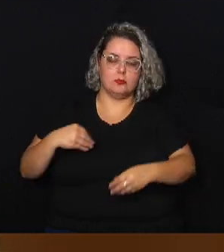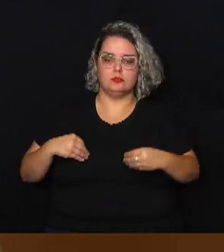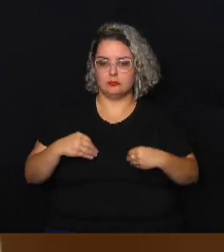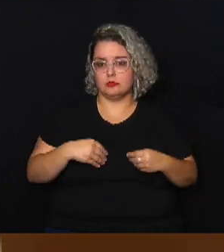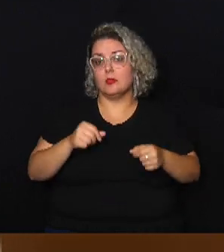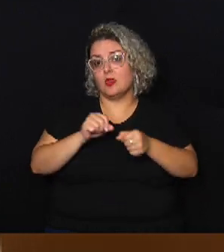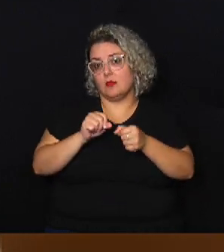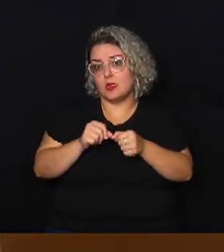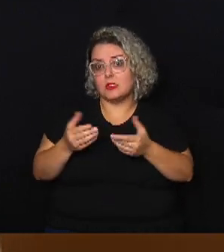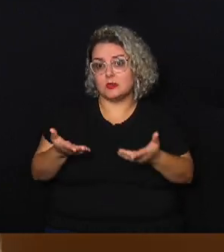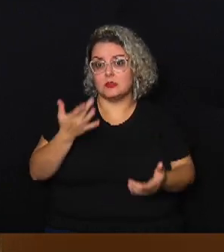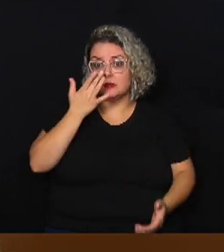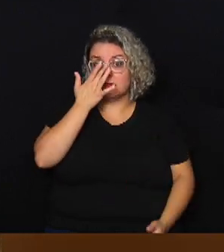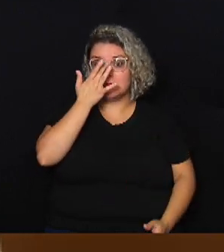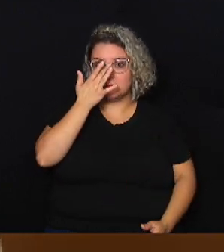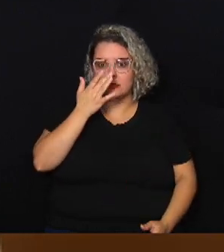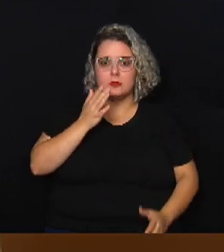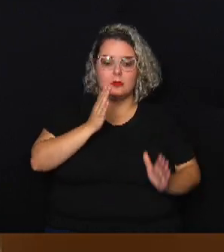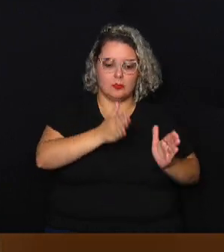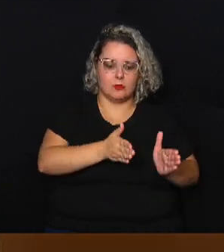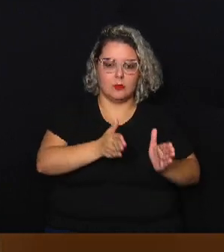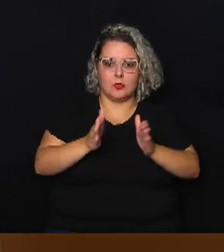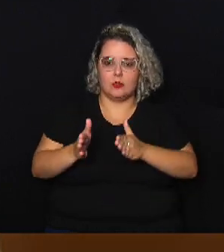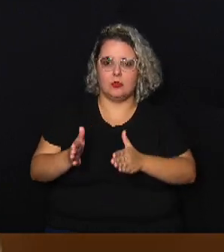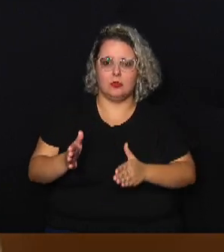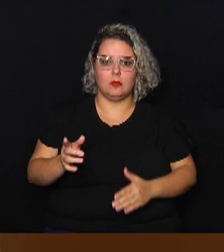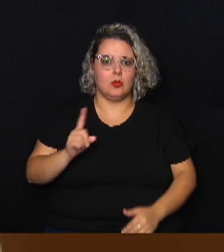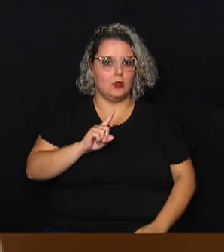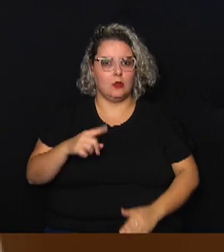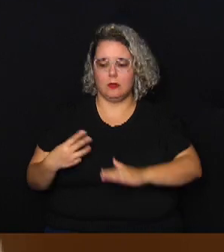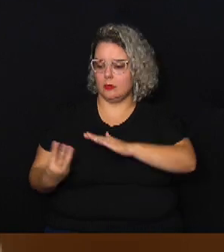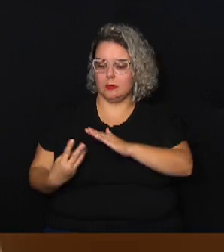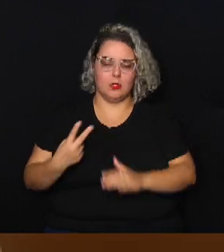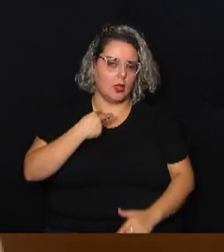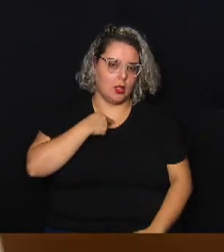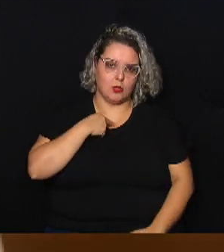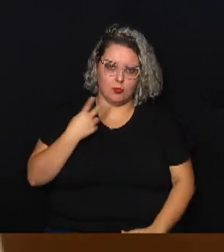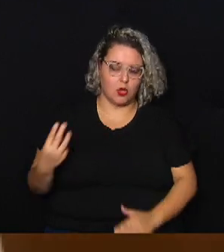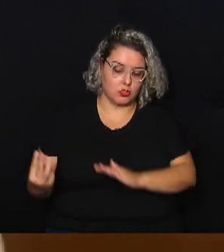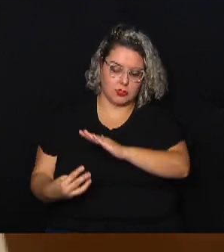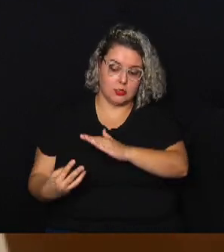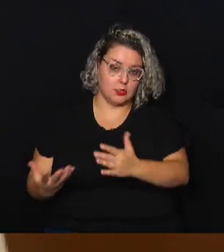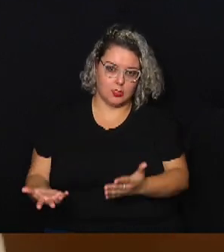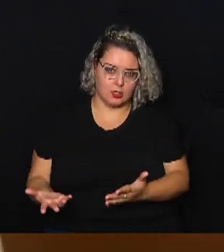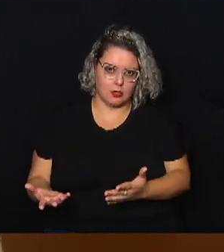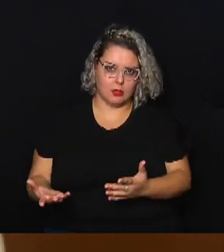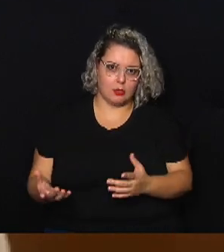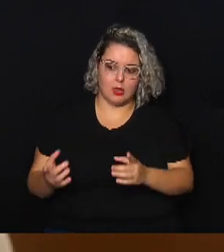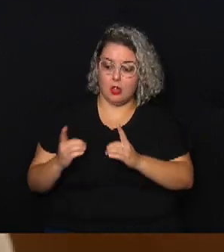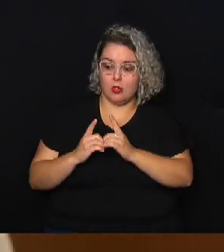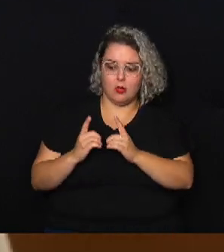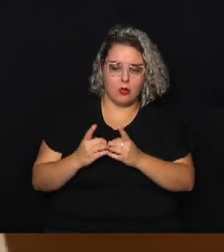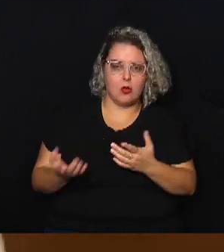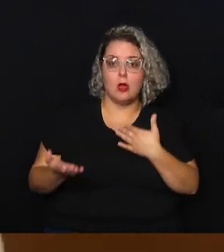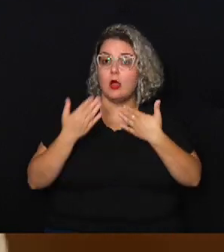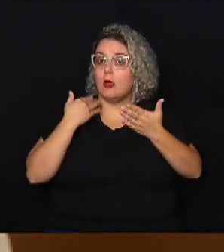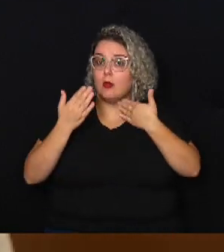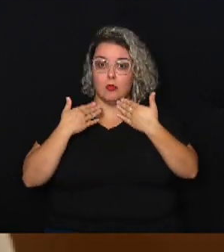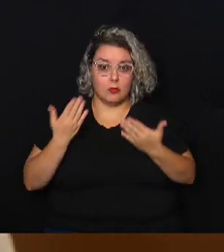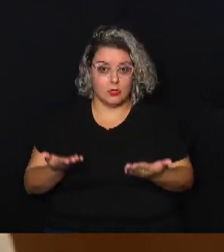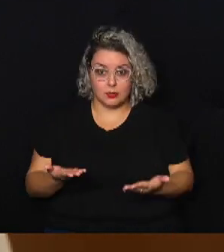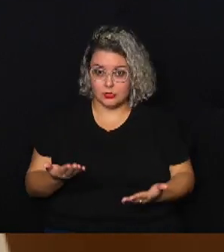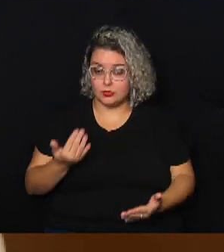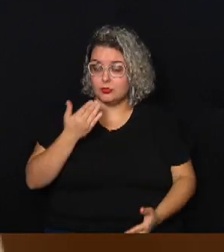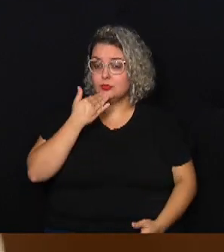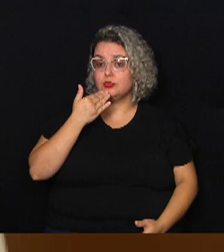isso em etapas, né? Eu não terceirizo e nem posso terceirizar a consulta, a conversa,